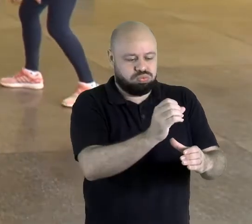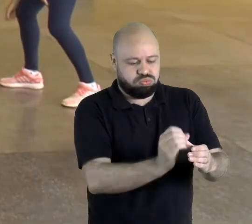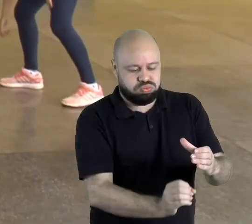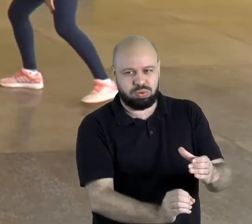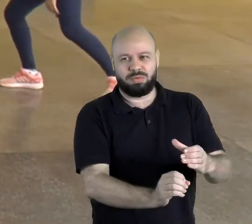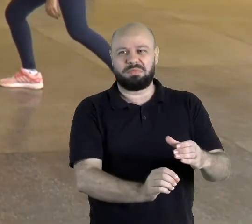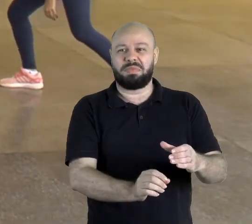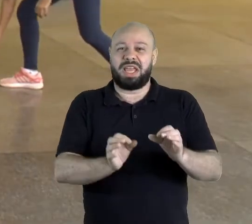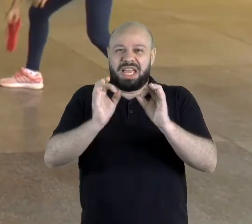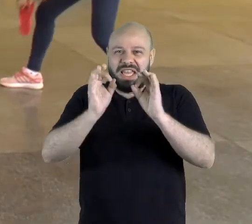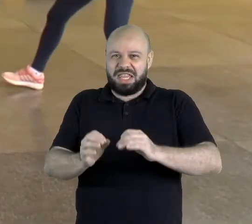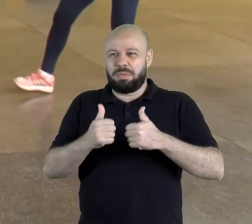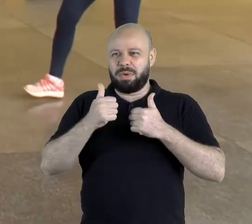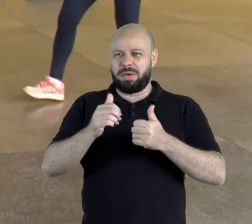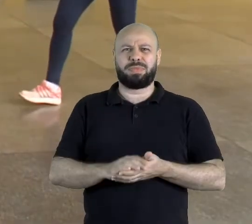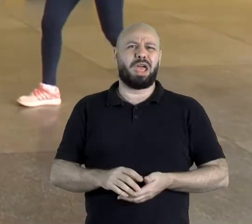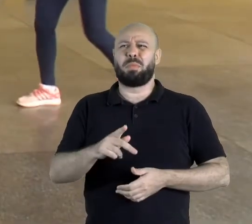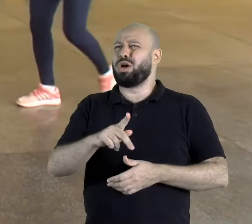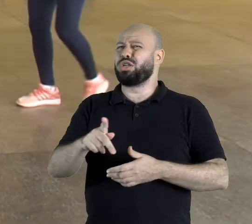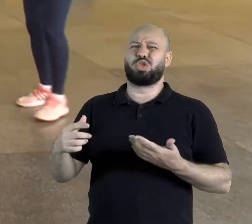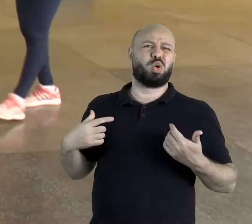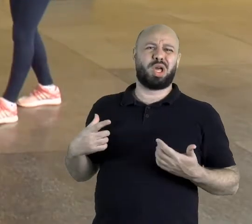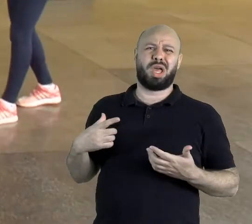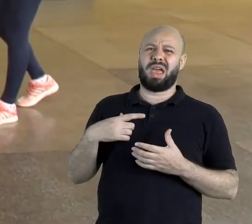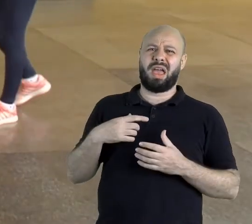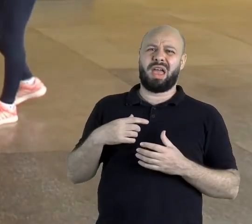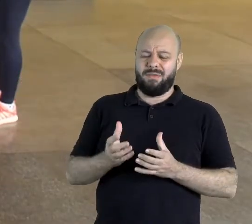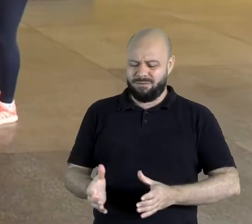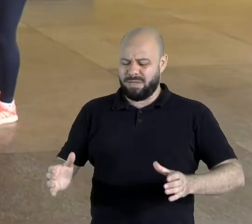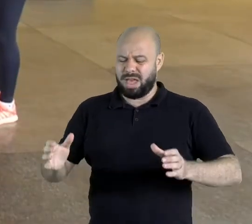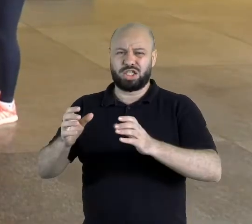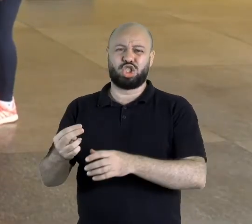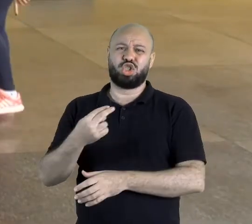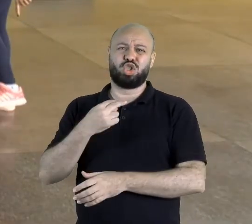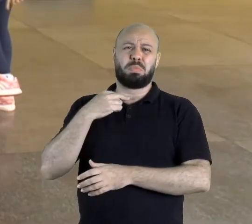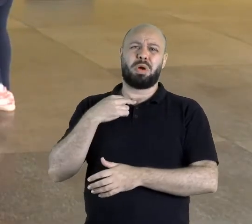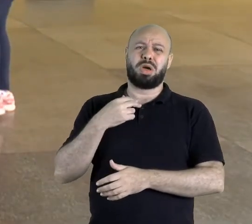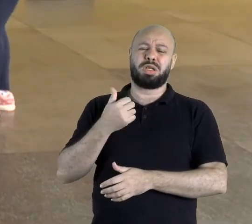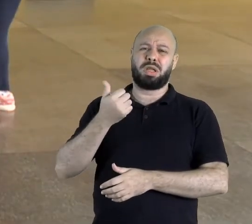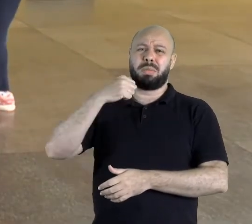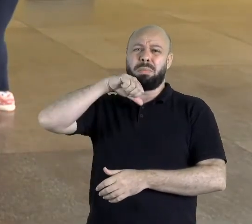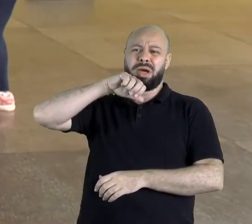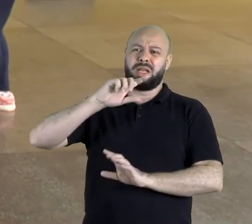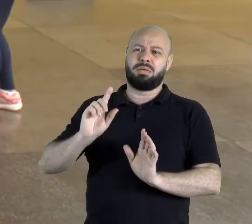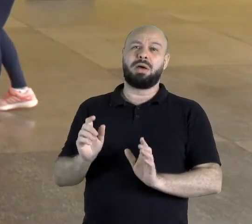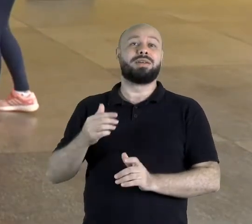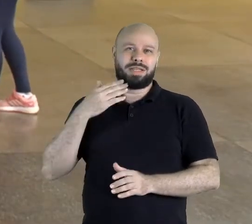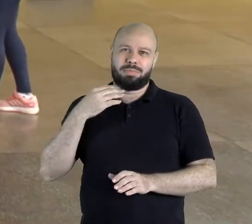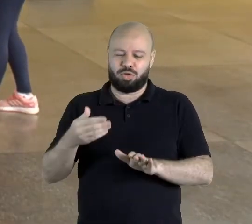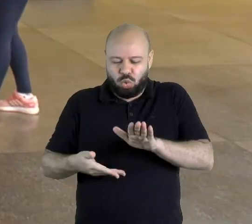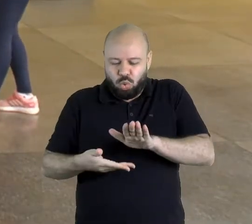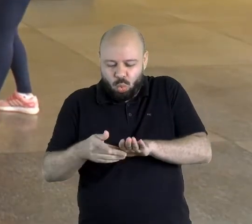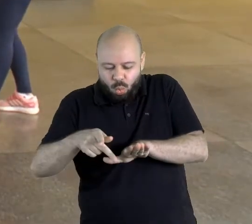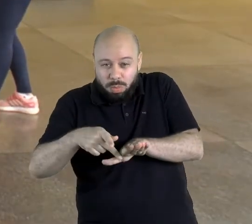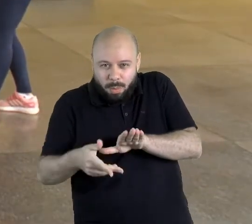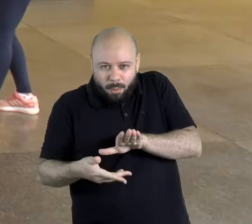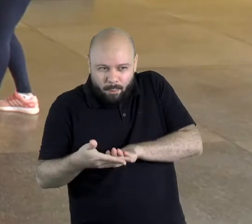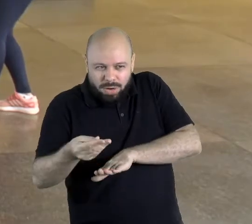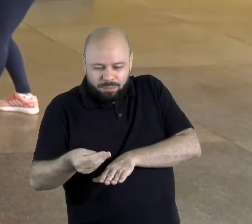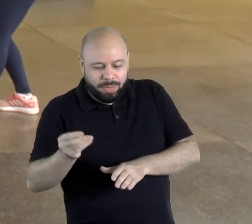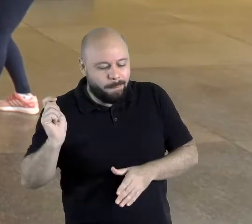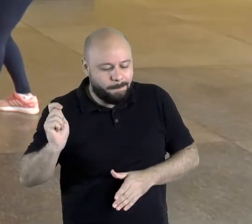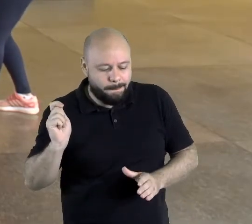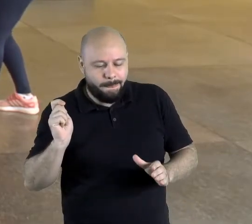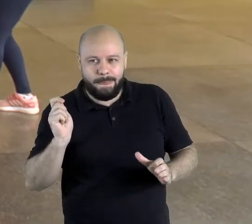Ah! Acertei. Professora, eu não tenho as vasilhas, minha mãe não deixa. Tira a chinela do pé, ó, danadinha. Vamos tentar com a